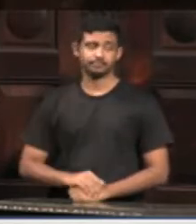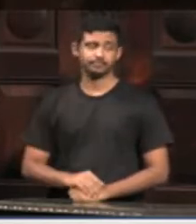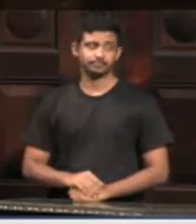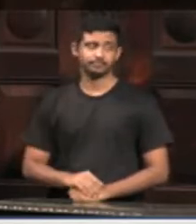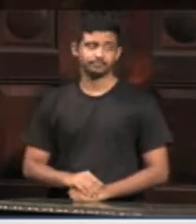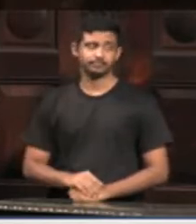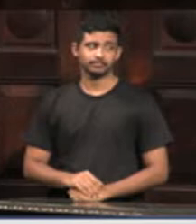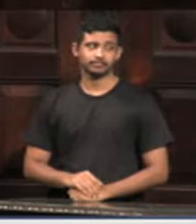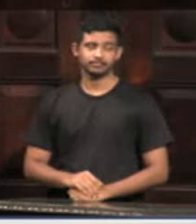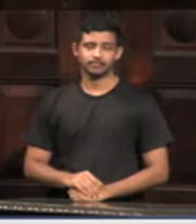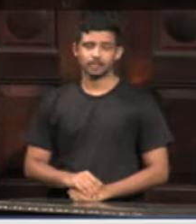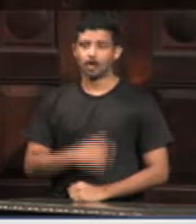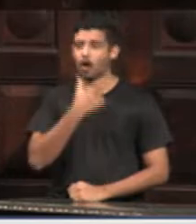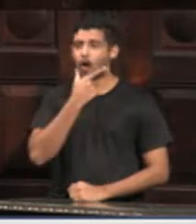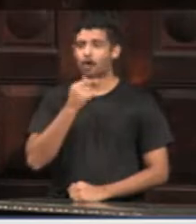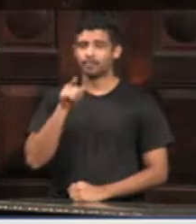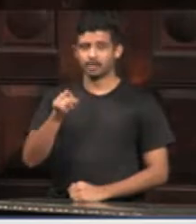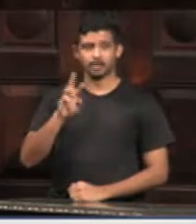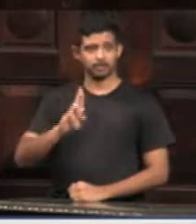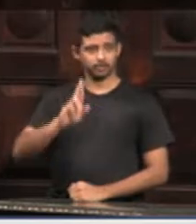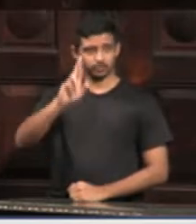dada pelo defensor público,